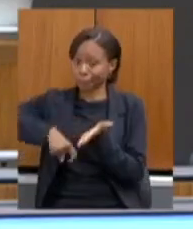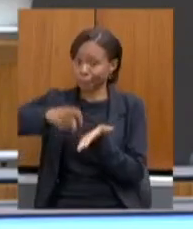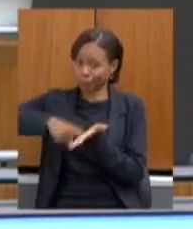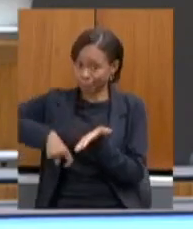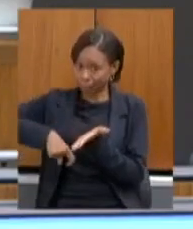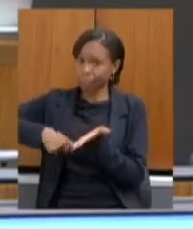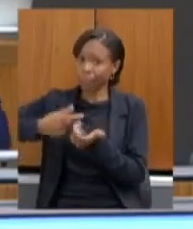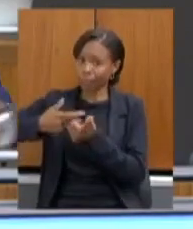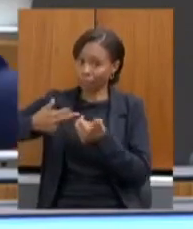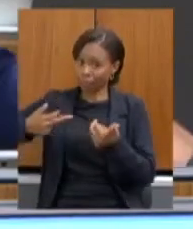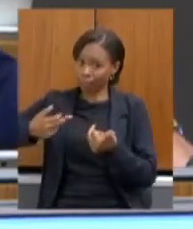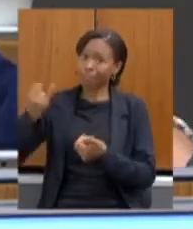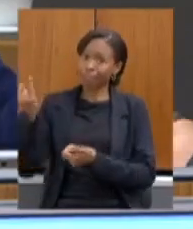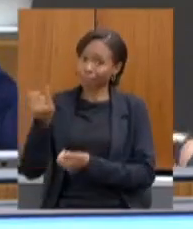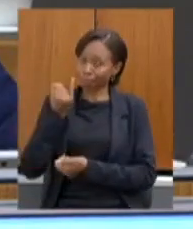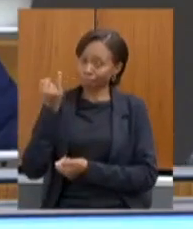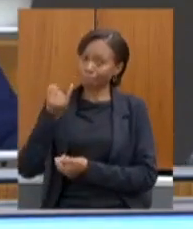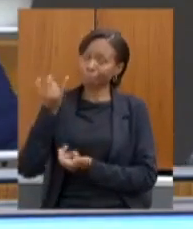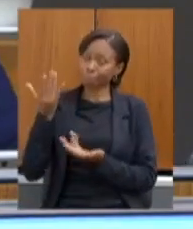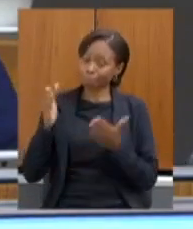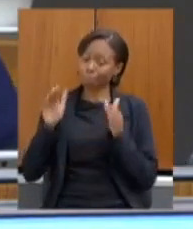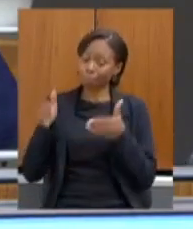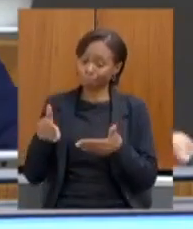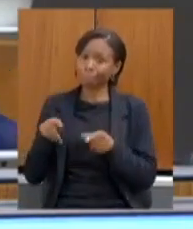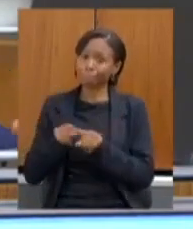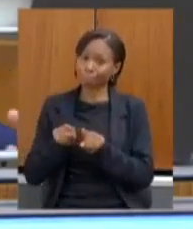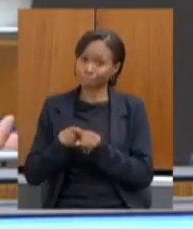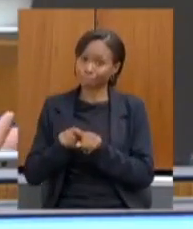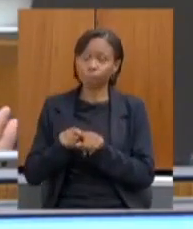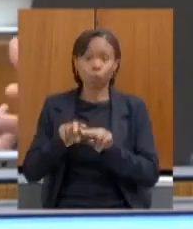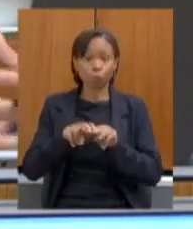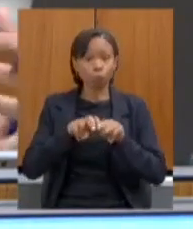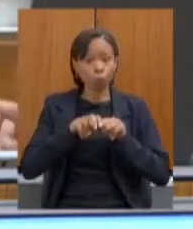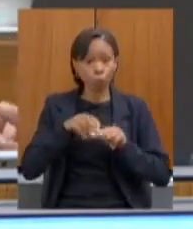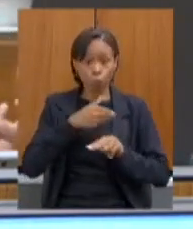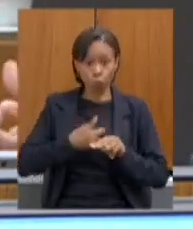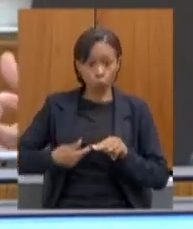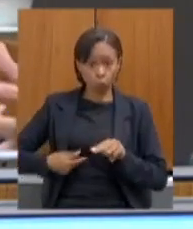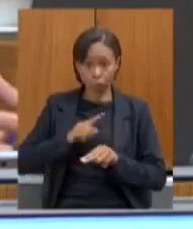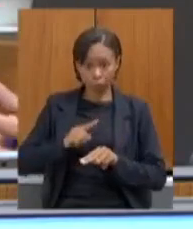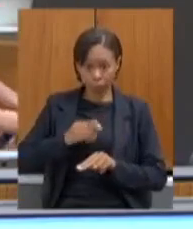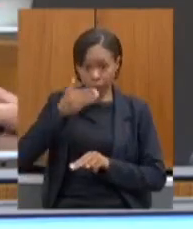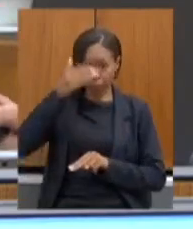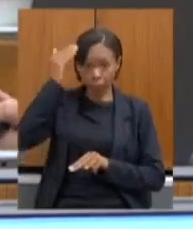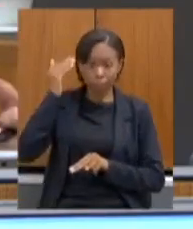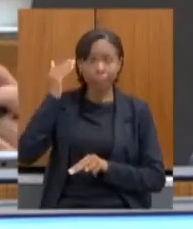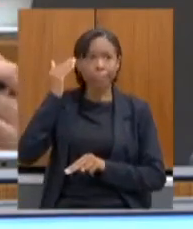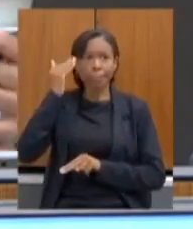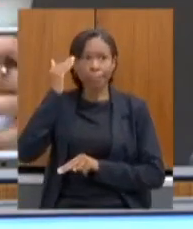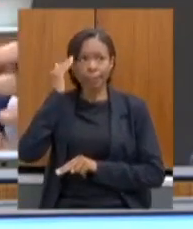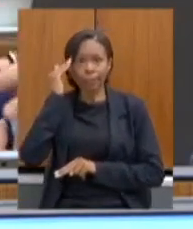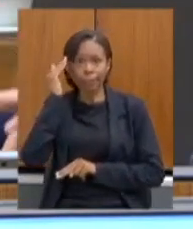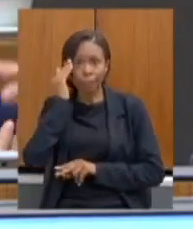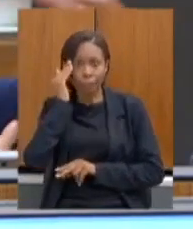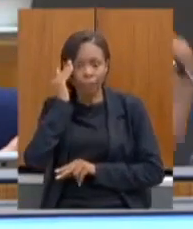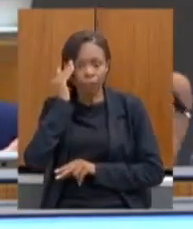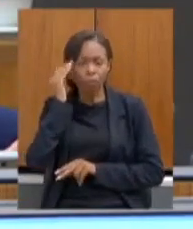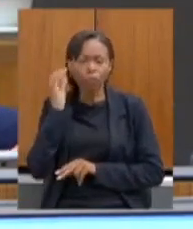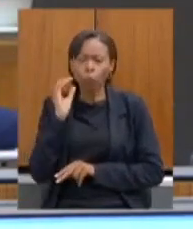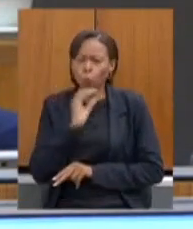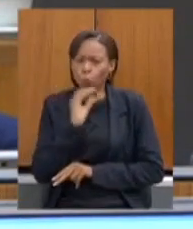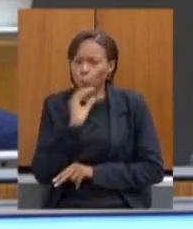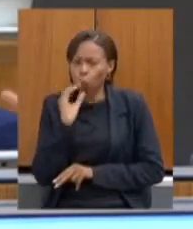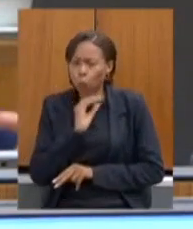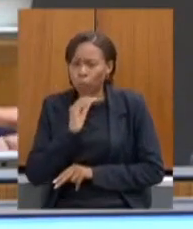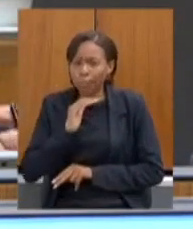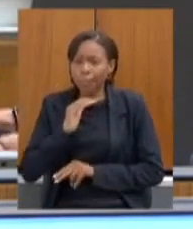deputado sargento Rodrigues. Por isso, com muito esforço, o governador Romeu Zema, entendendo que existe uma urgência muito grande na